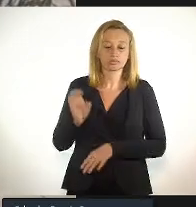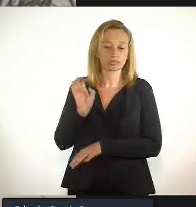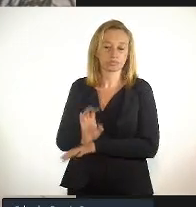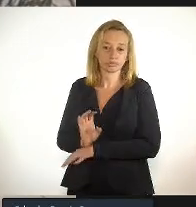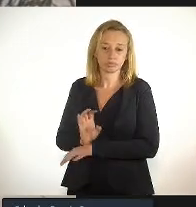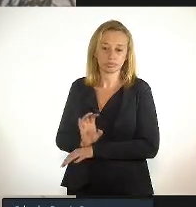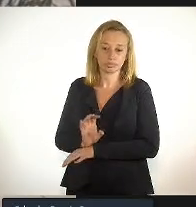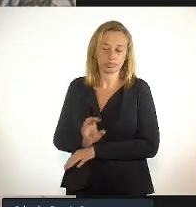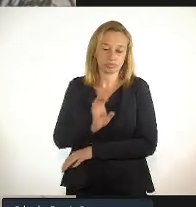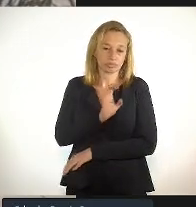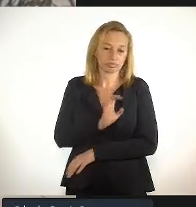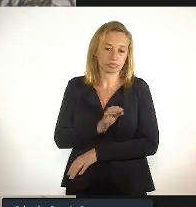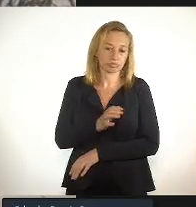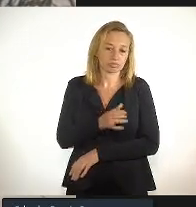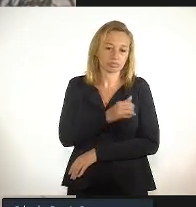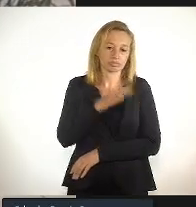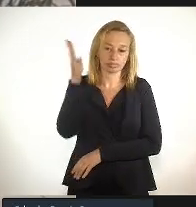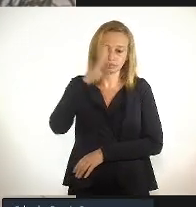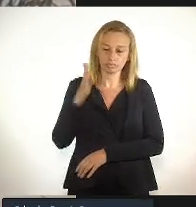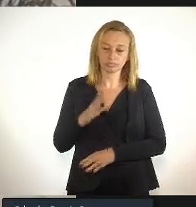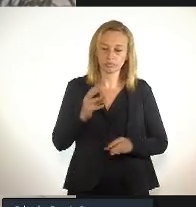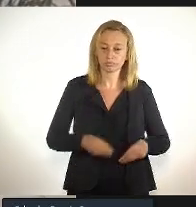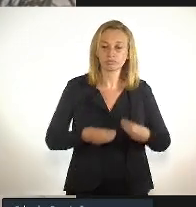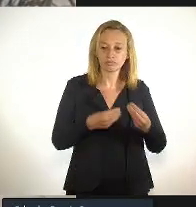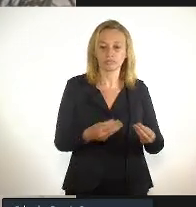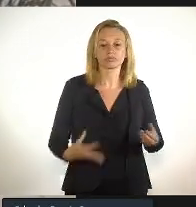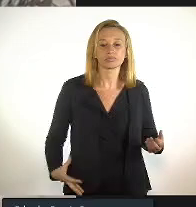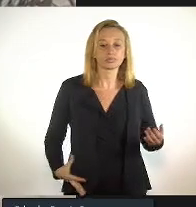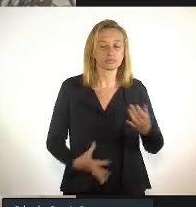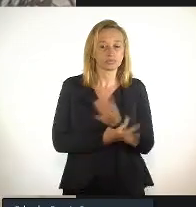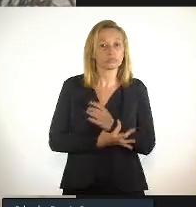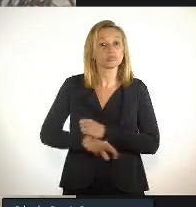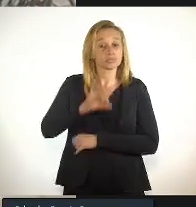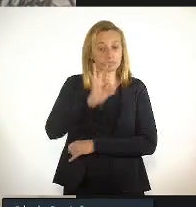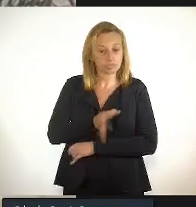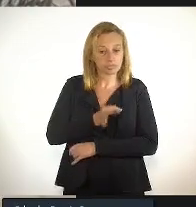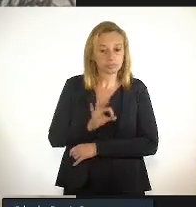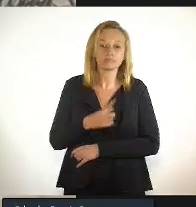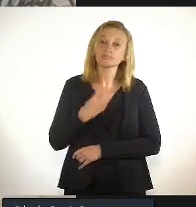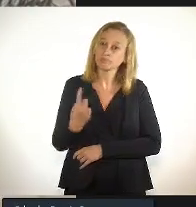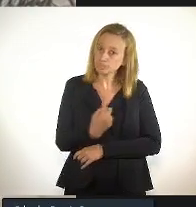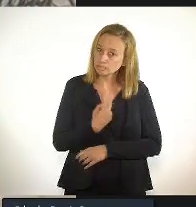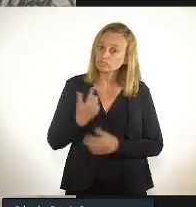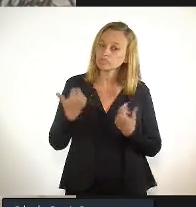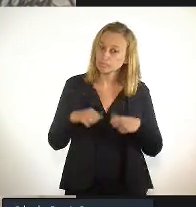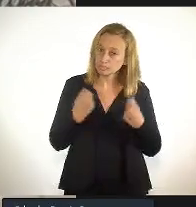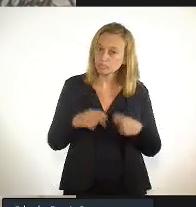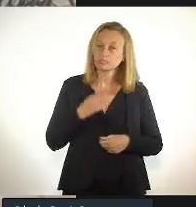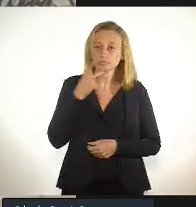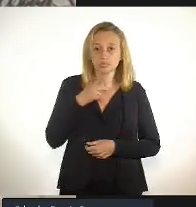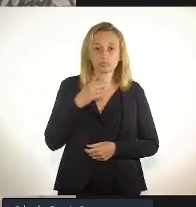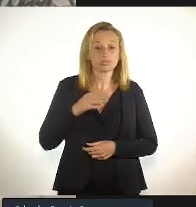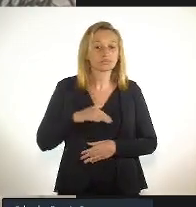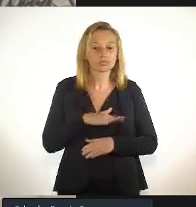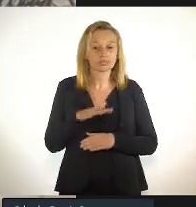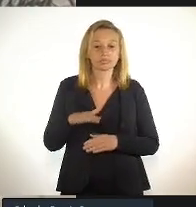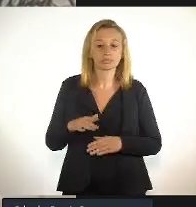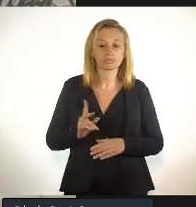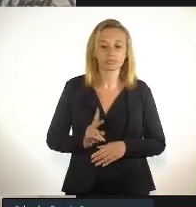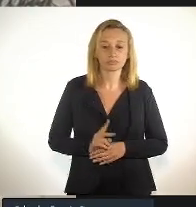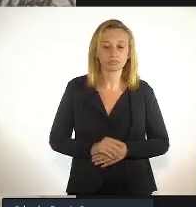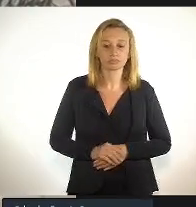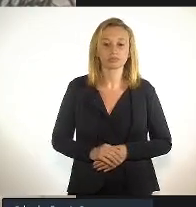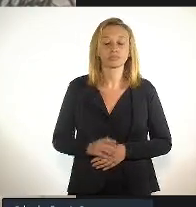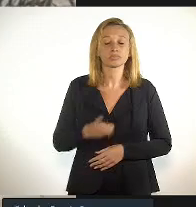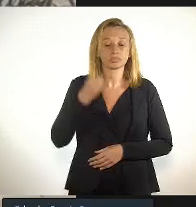lhe garantiu a segurança necessária, e a gente precisa dizer com todas as letras, a